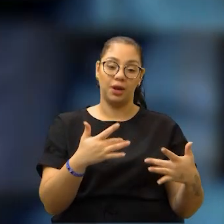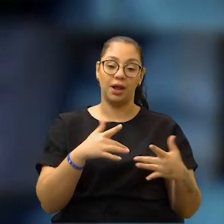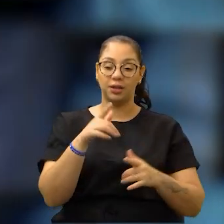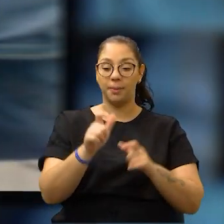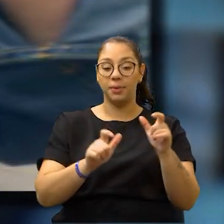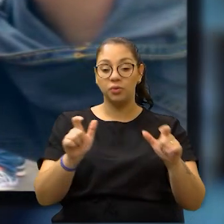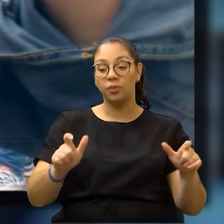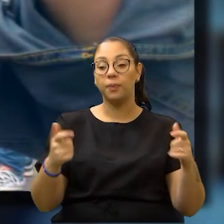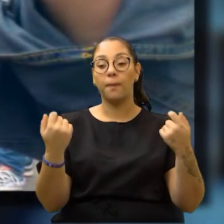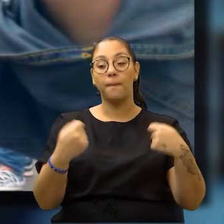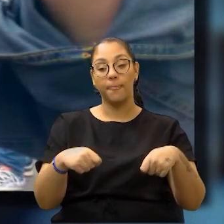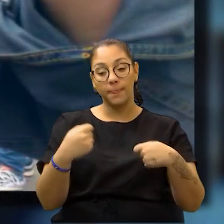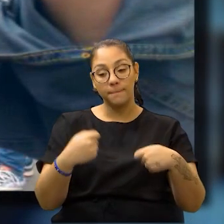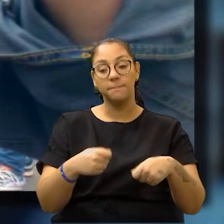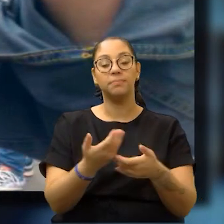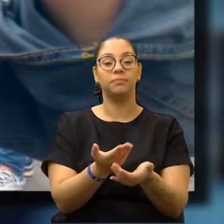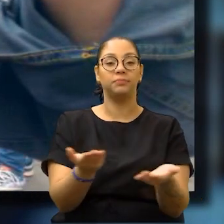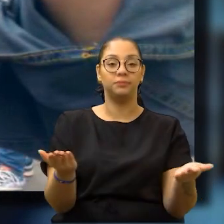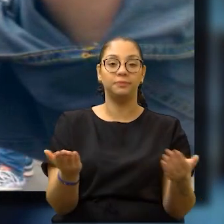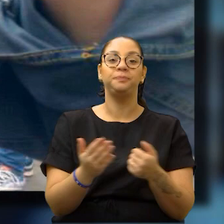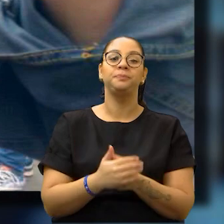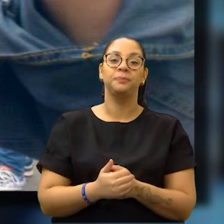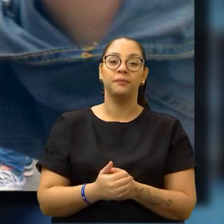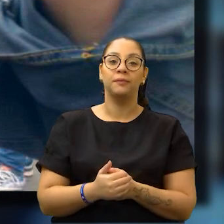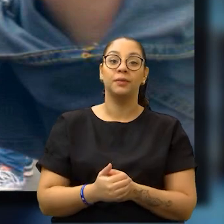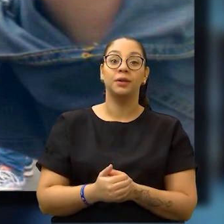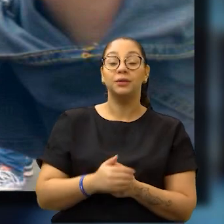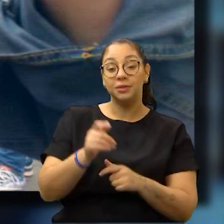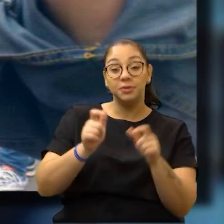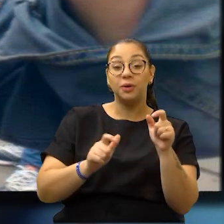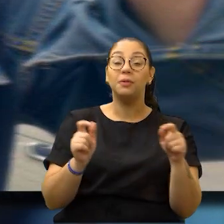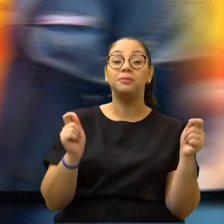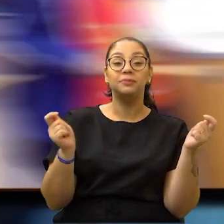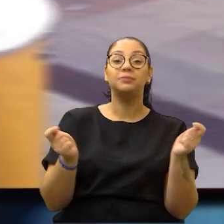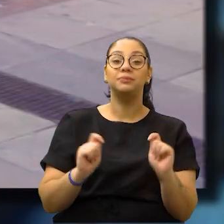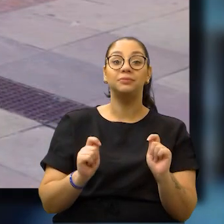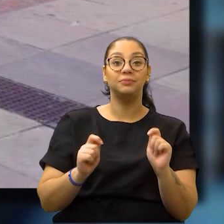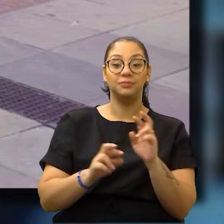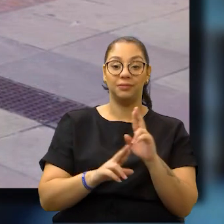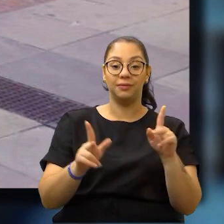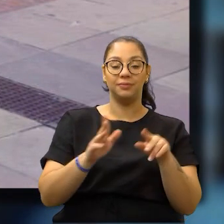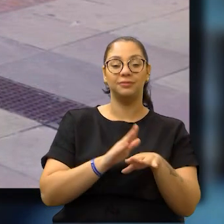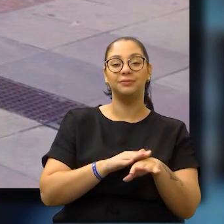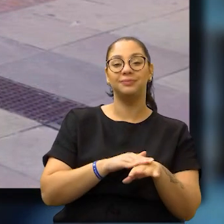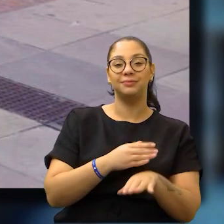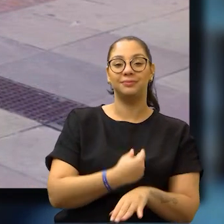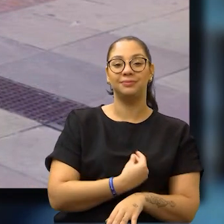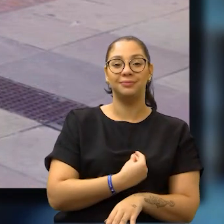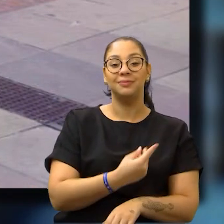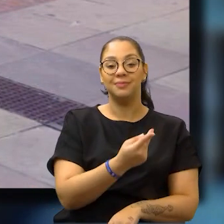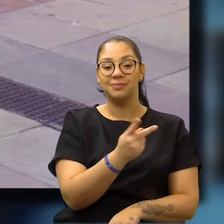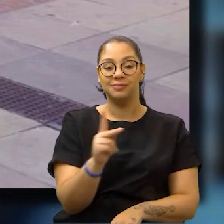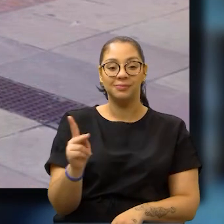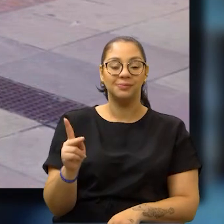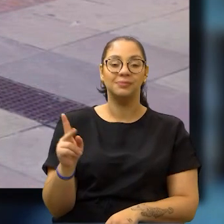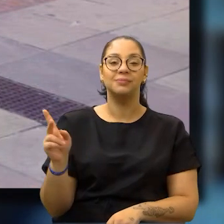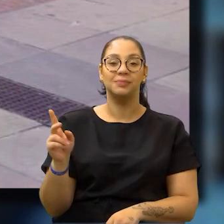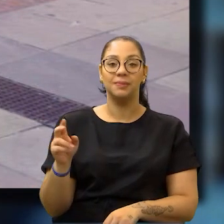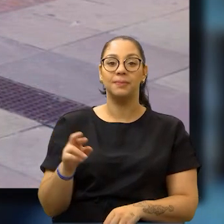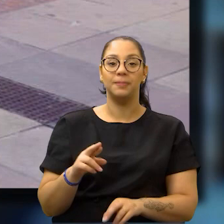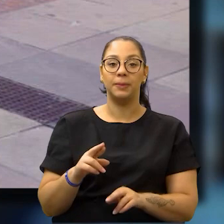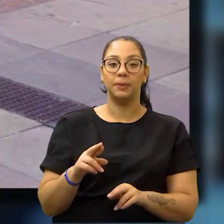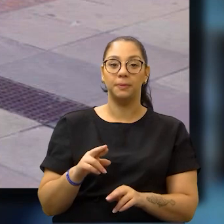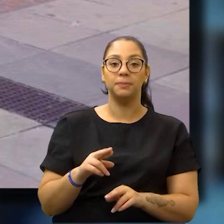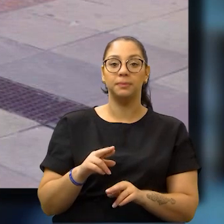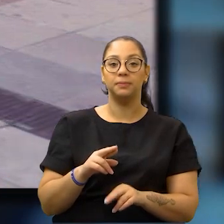das pessoas que precisam, das pessoas que a gente pode fazer a diferença na vida delas. Isso faz muita diferença para a gente